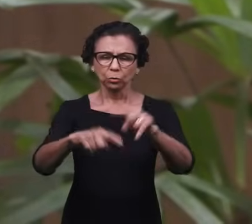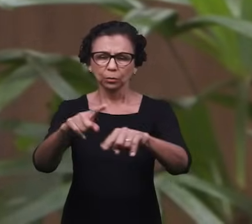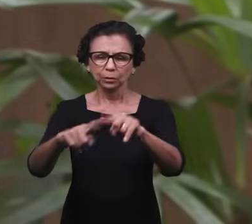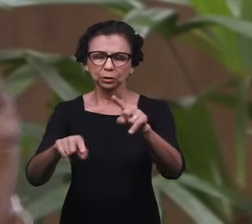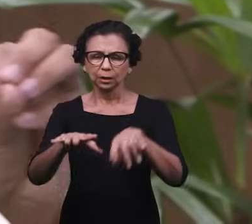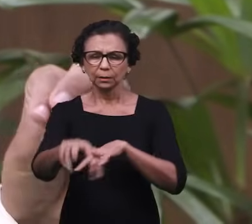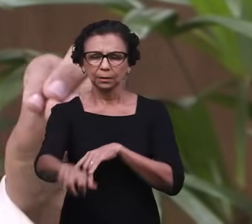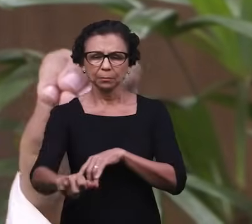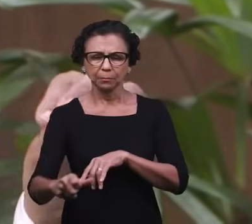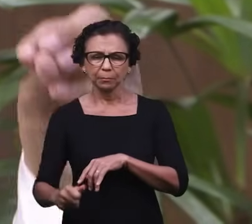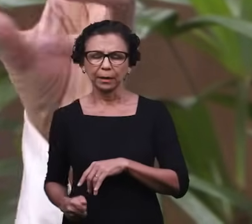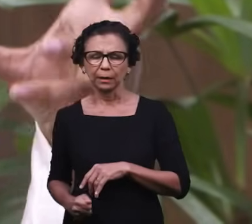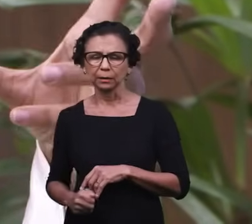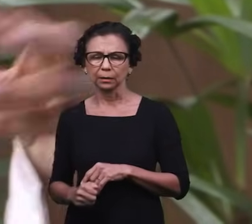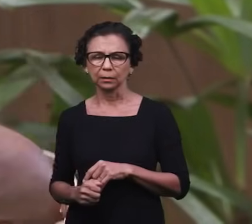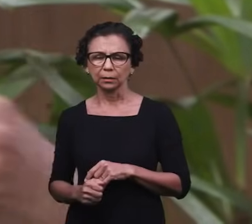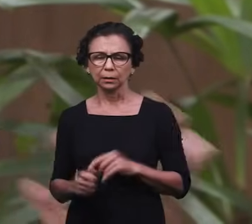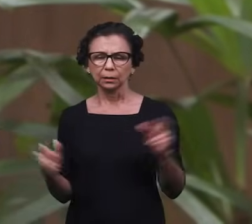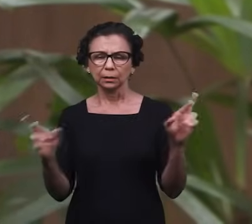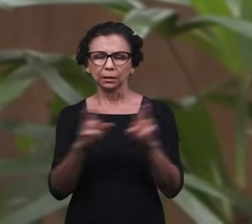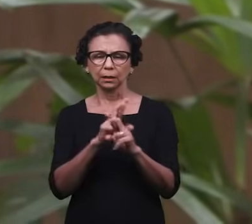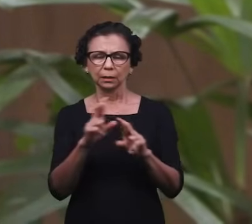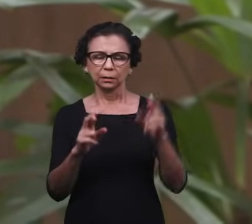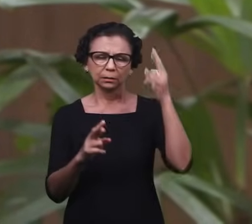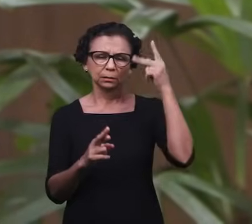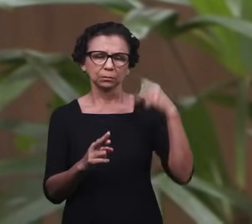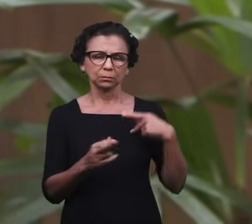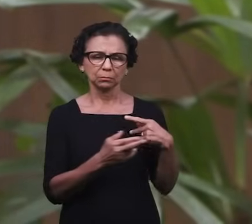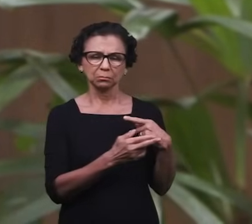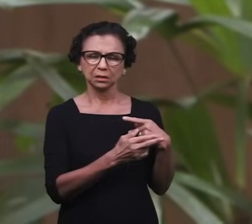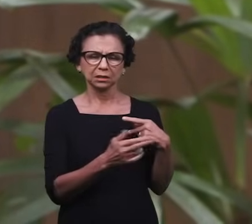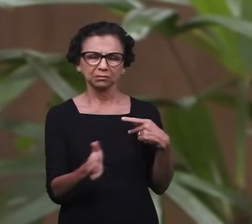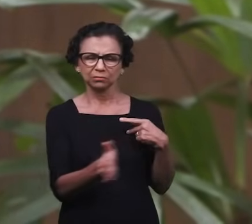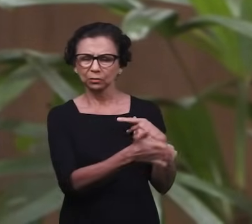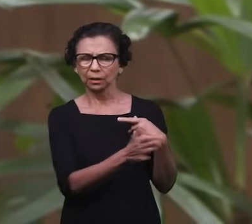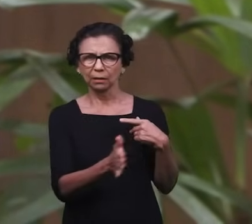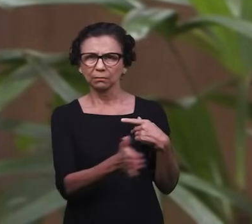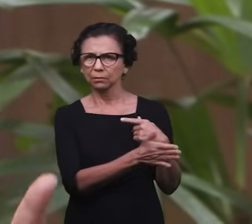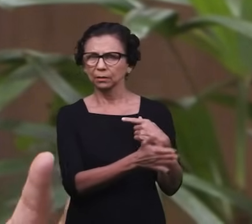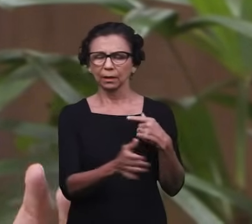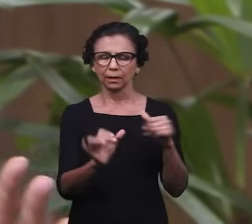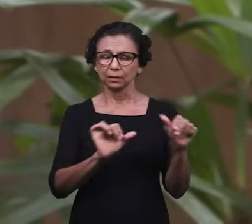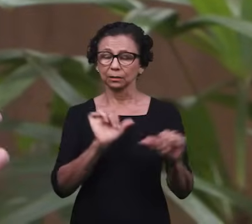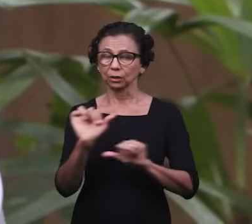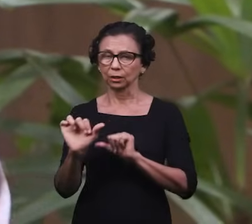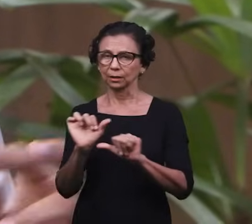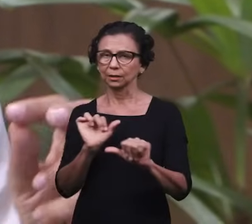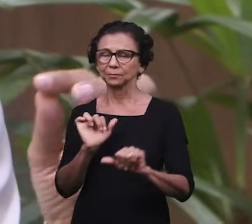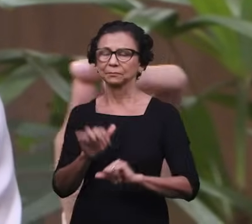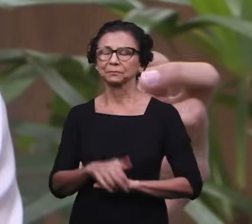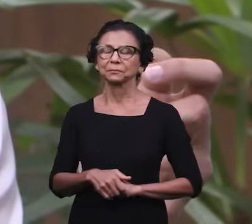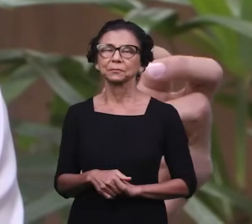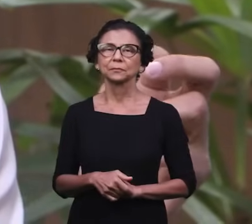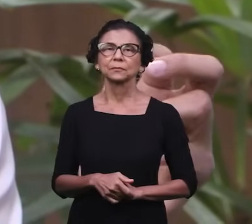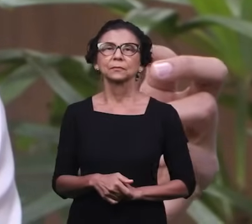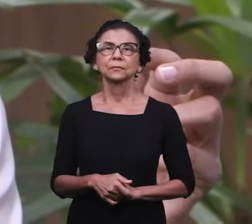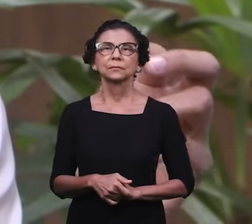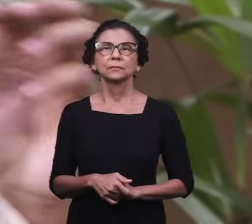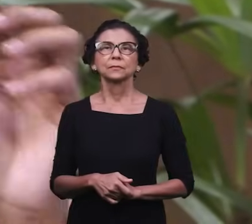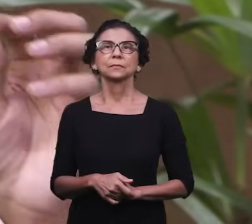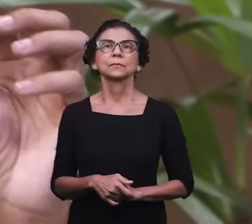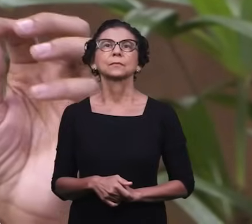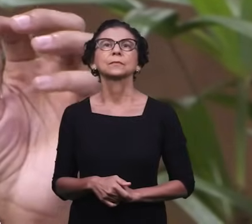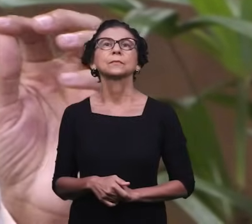vai percebendo que o bebê prefere o rosto humano aos objetos. Essa troca, é aquilo que é mais estático. Então, é